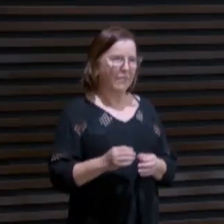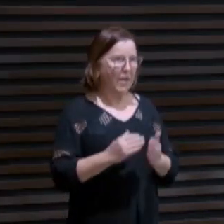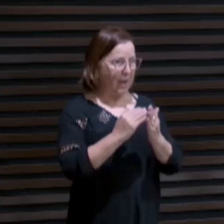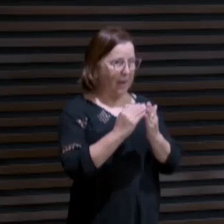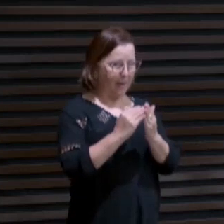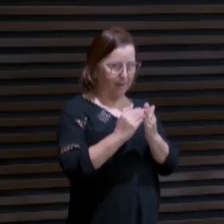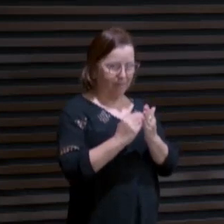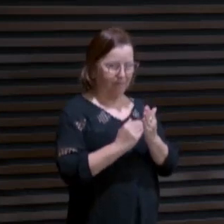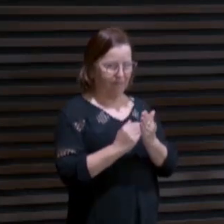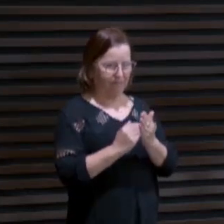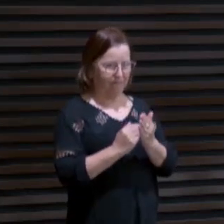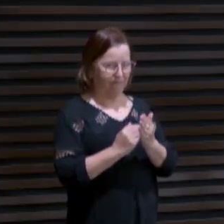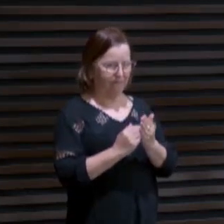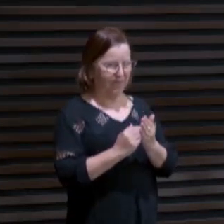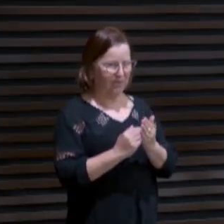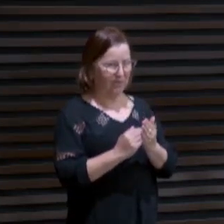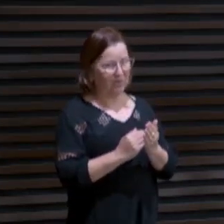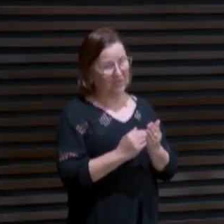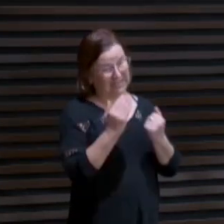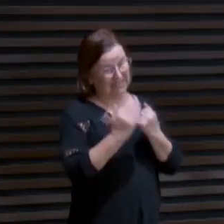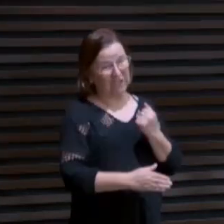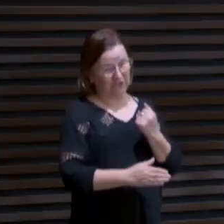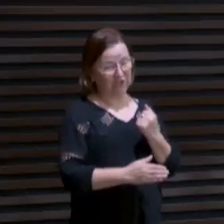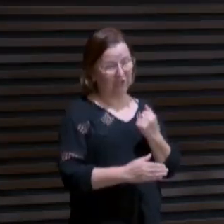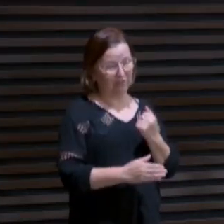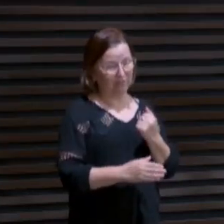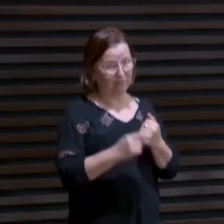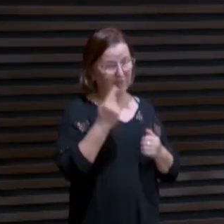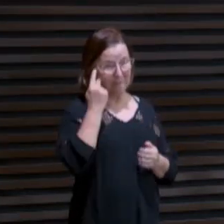que para vós outros. Menos rigor porque existe mais rigor.